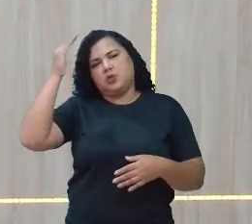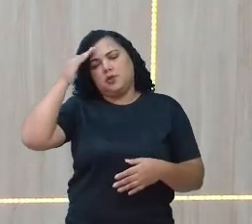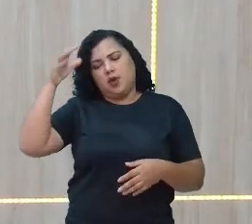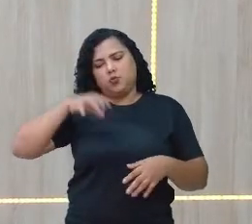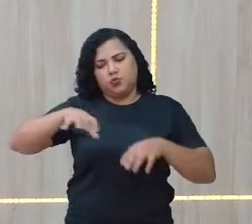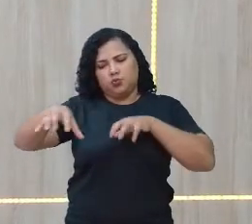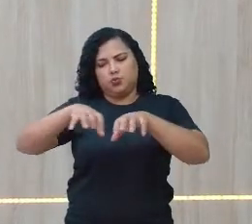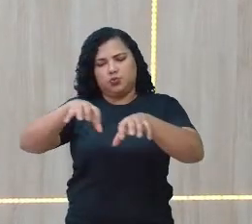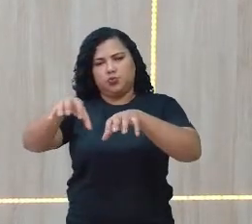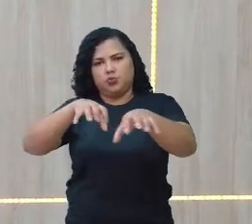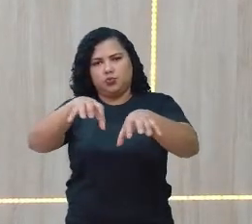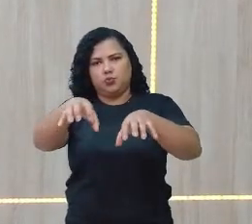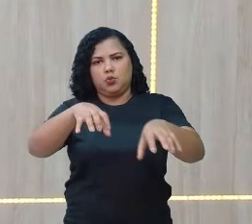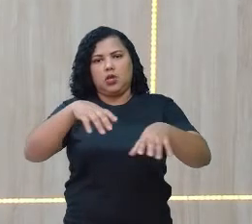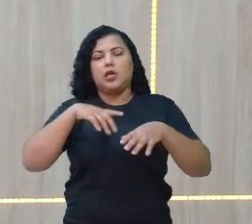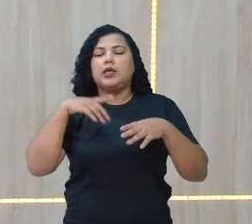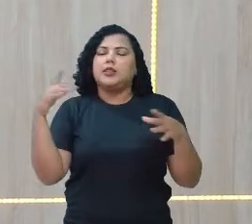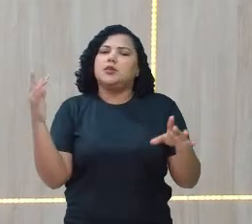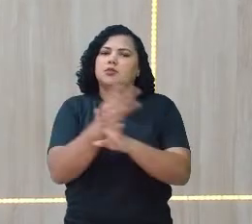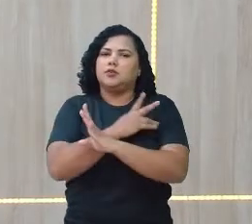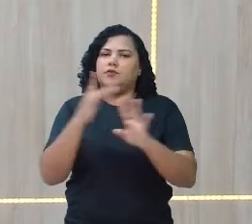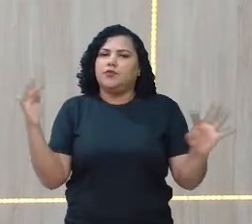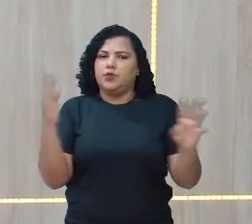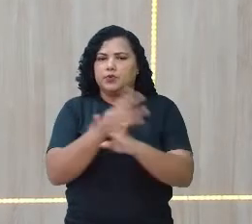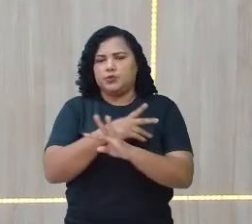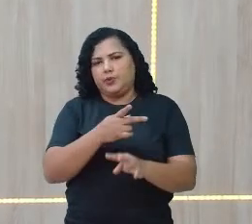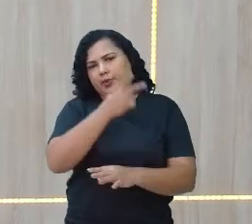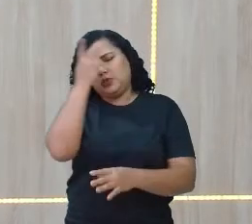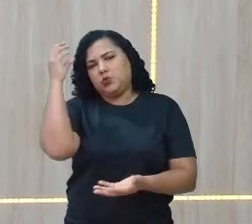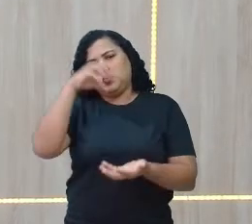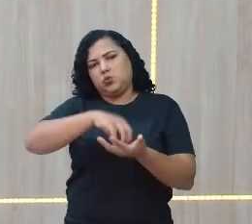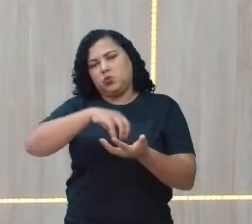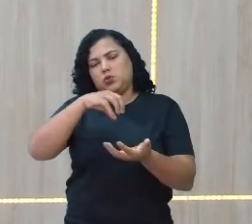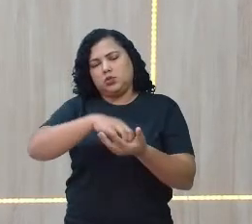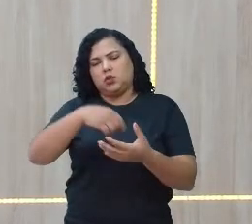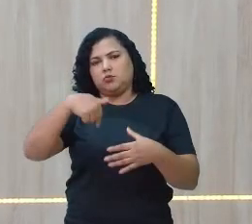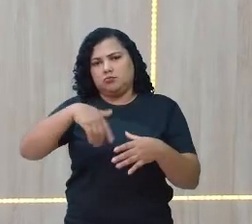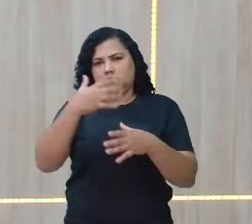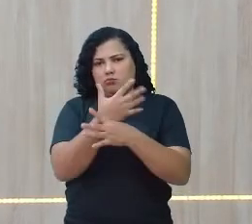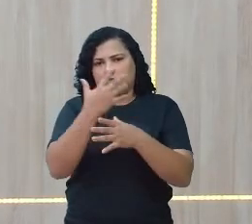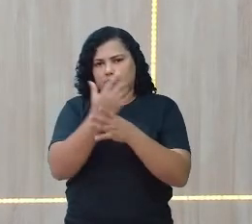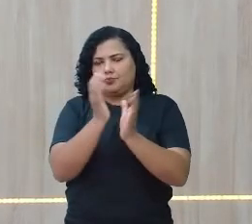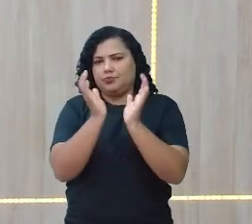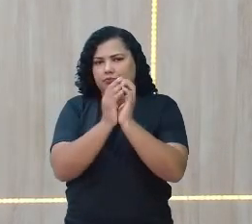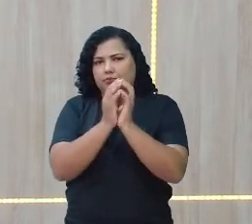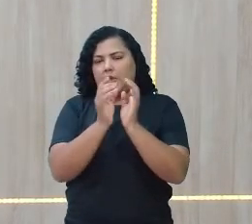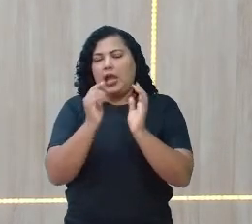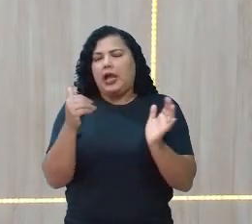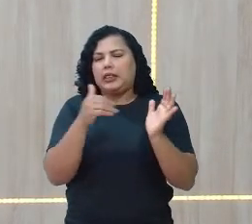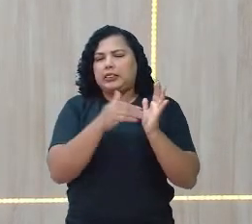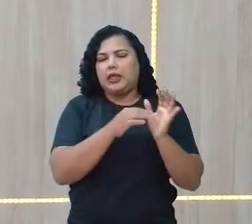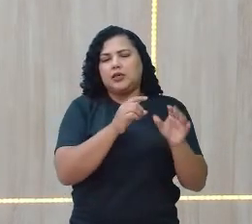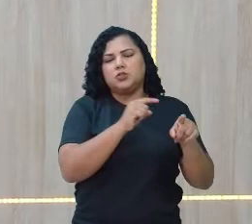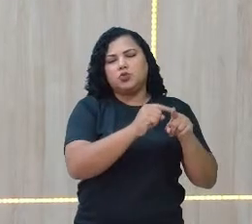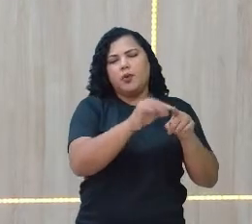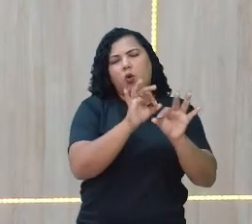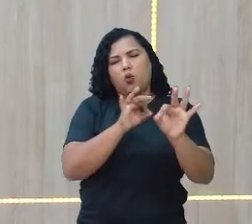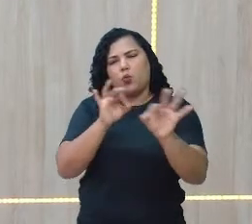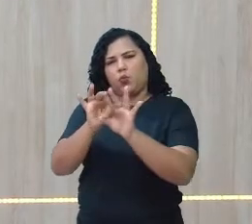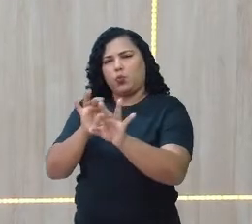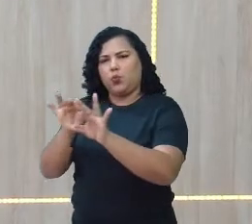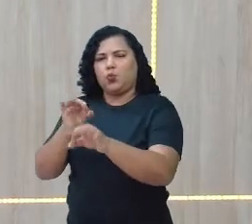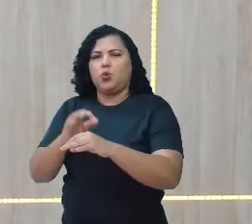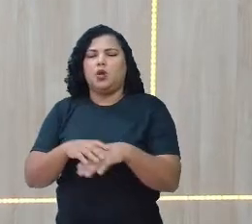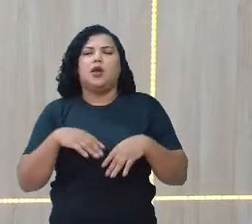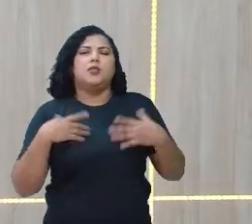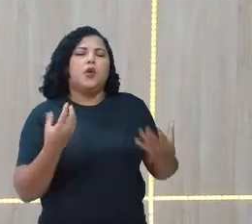né, esse fluxo do centro do Recife até esses bairros um pouco mais afastados. Então a gente realmente compreendendo como é que